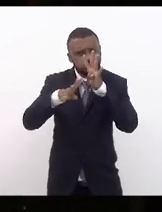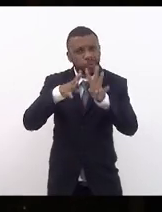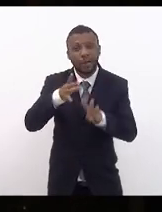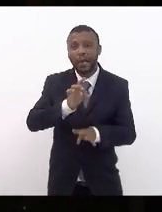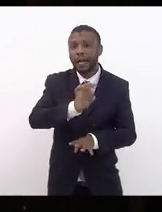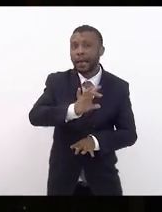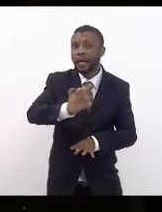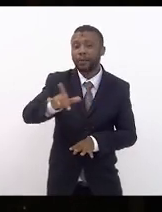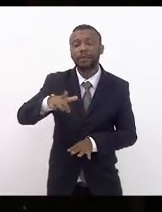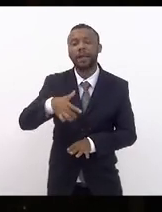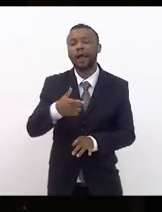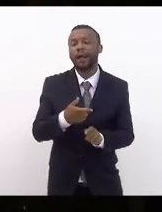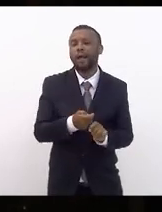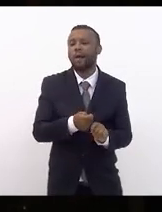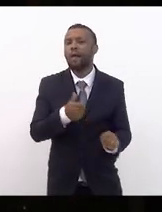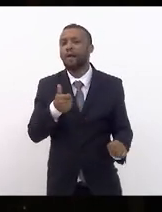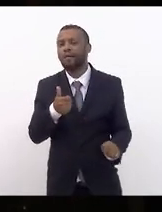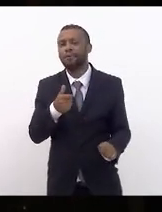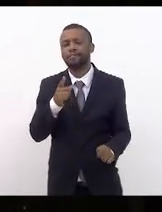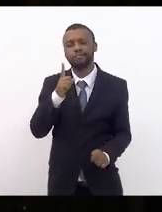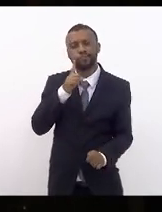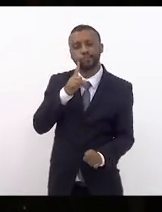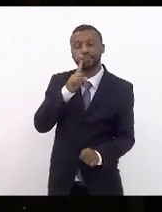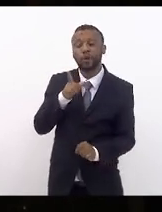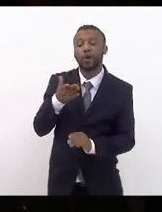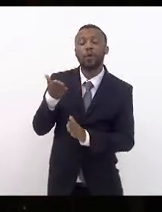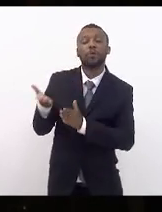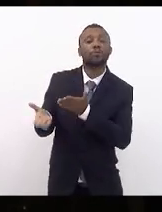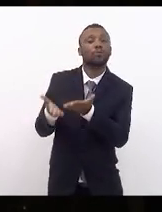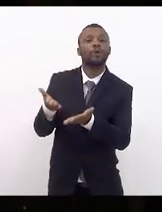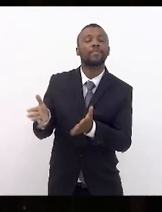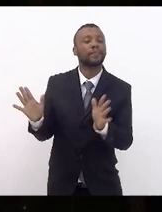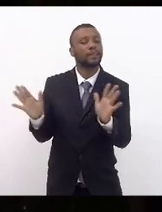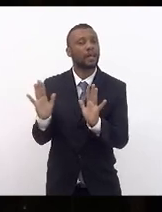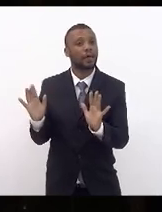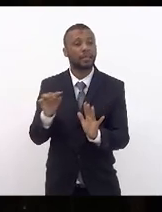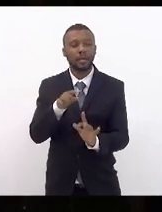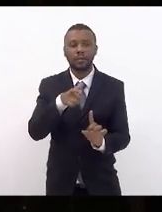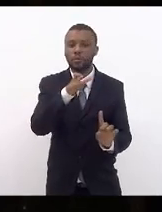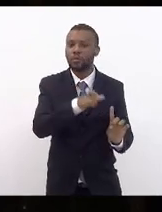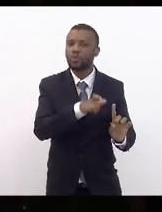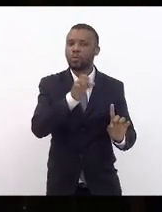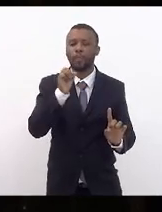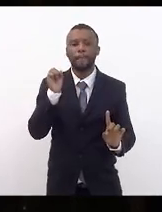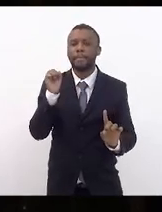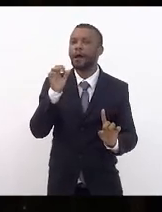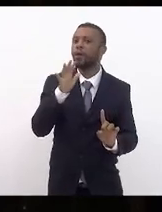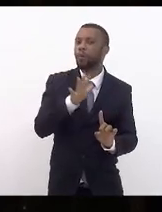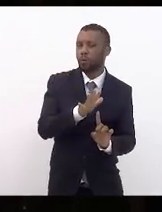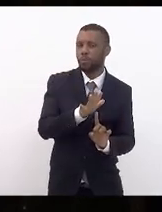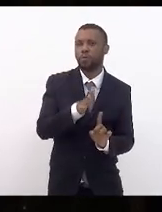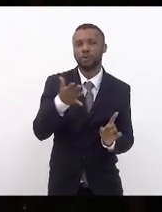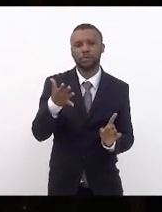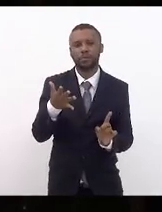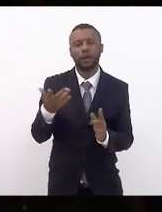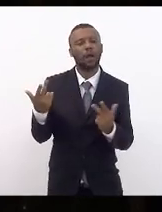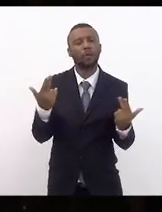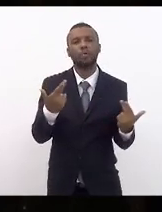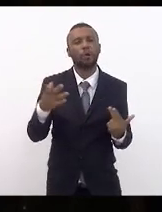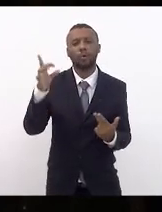quer levar vantagem e não servir. Ele tem sido uma luz, como é vontade do Senhor.